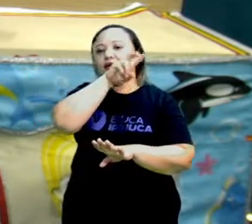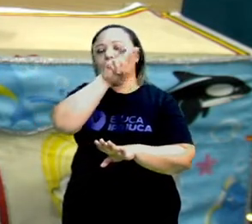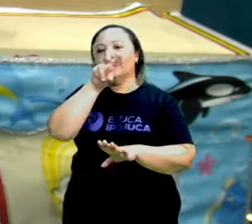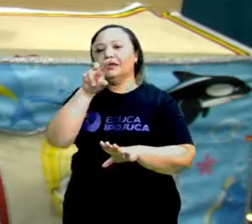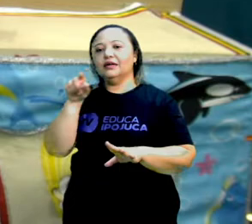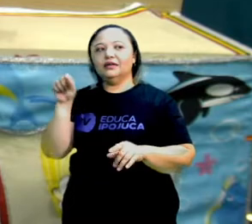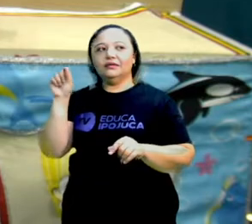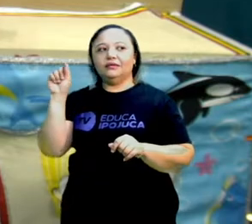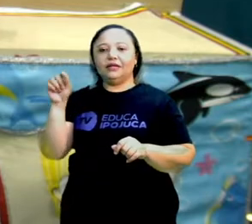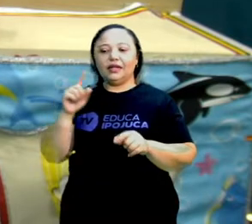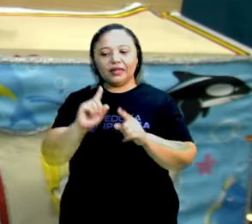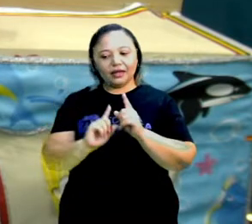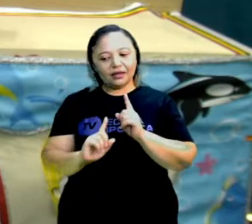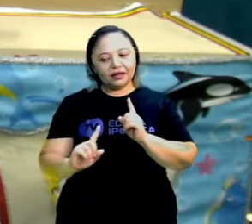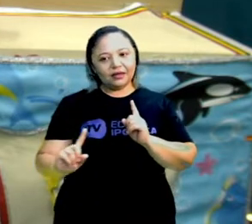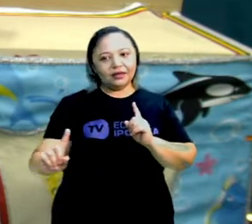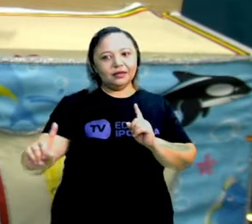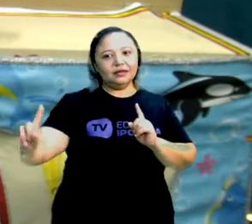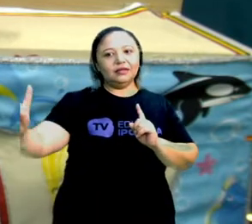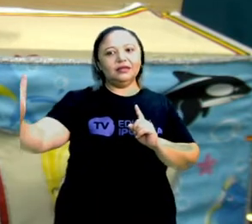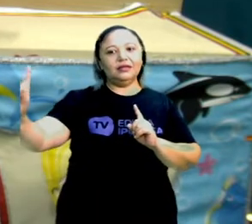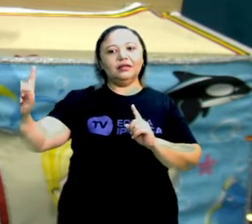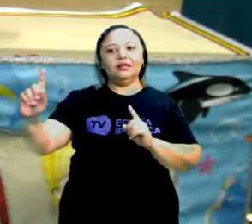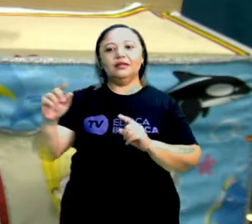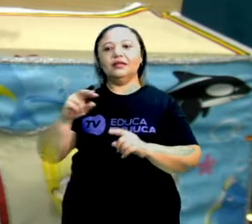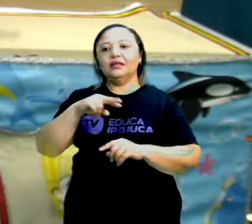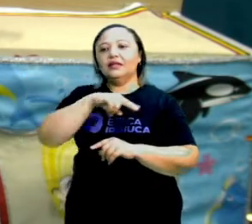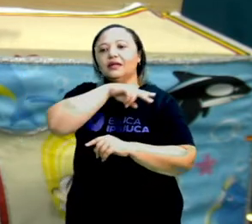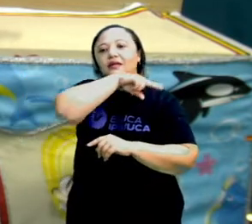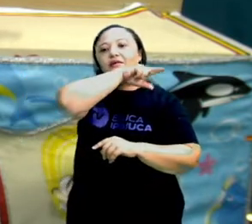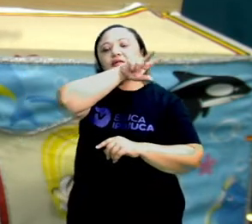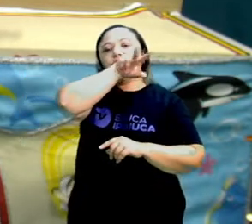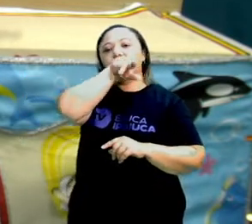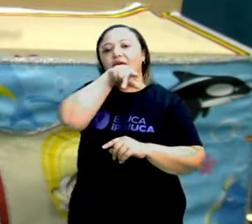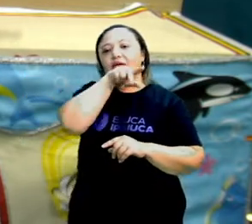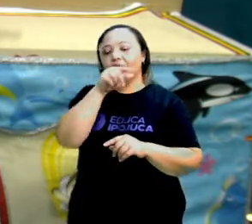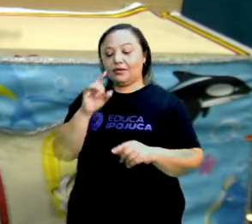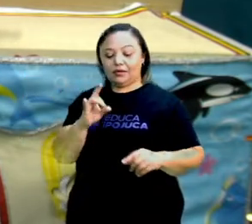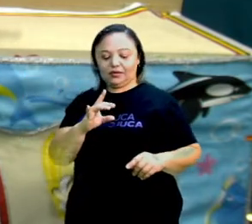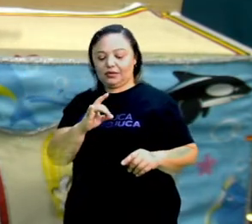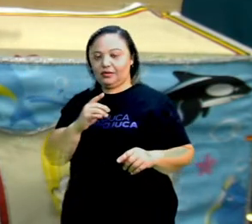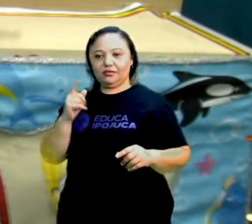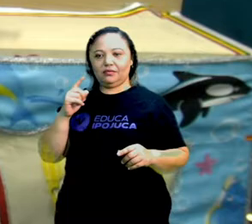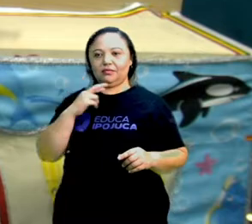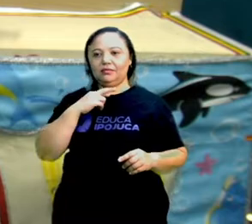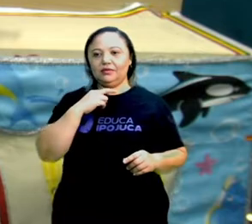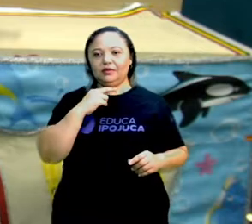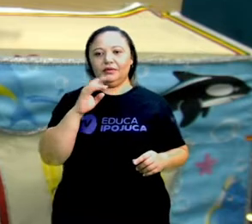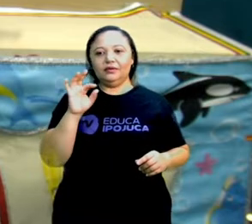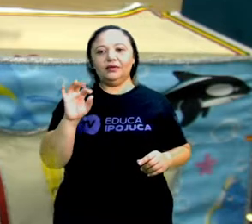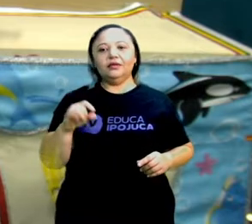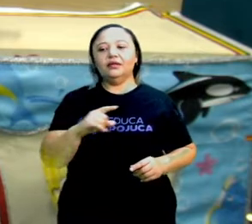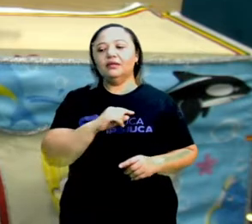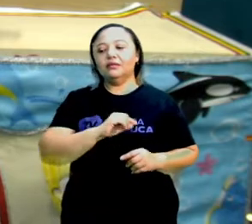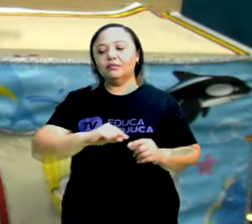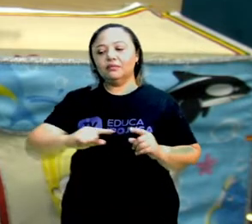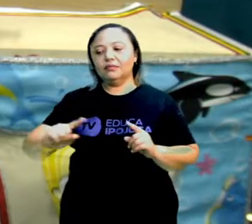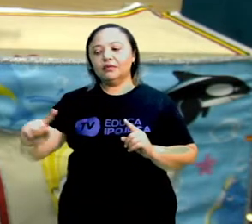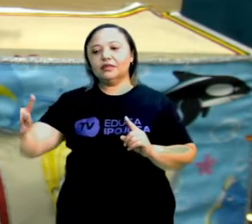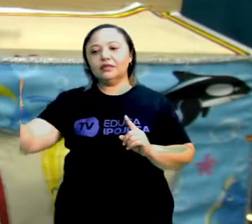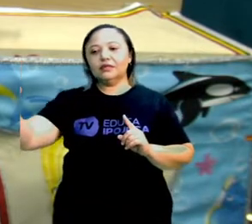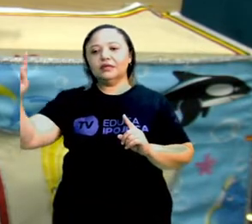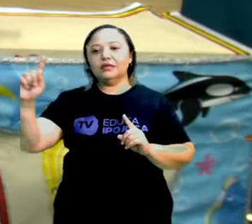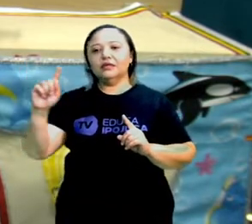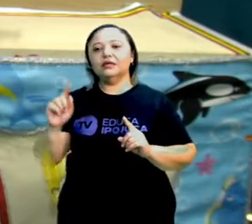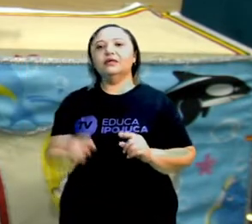ela tinha que passar. Pela aquela serpente. Ela não poderia ter medo. Ela tinha que passar aquela serpente de